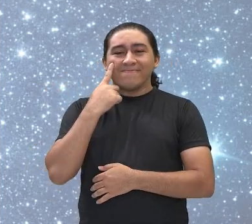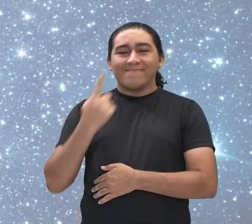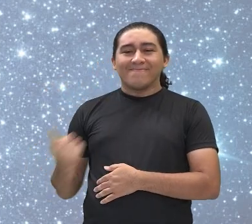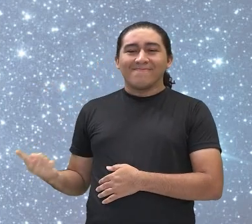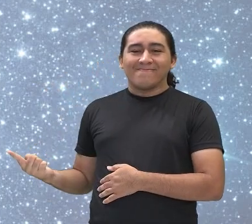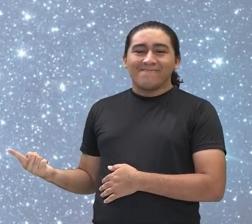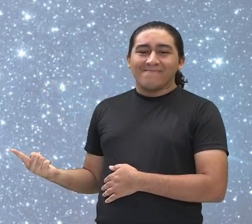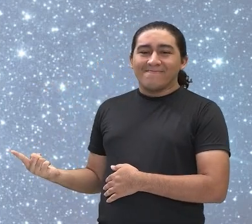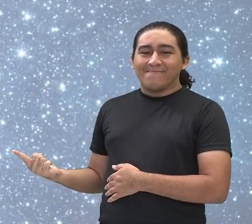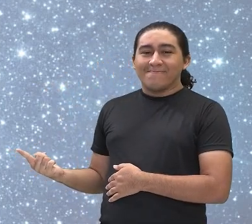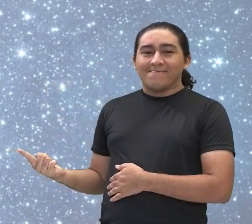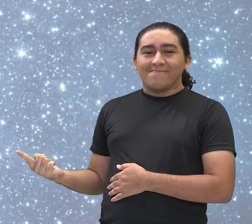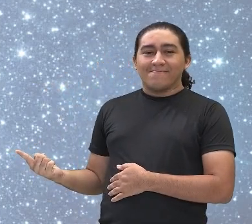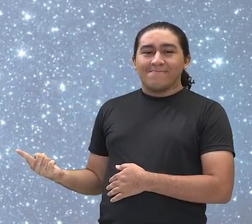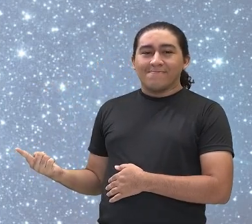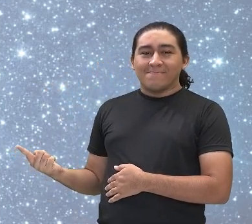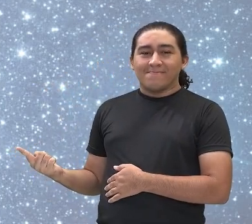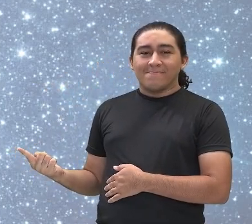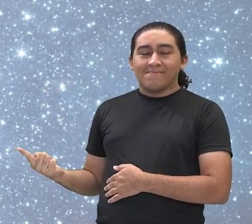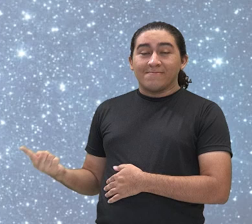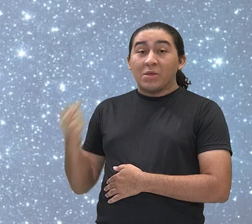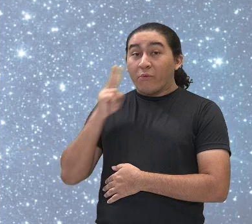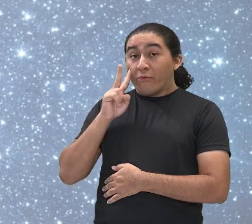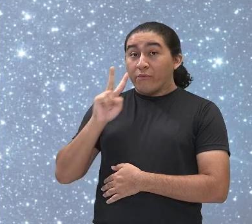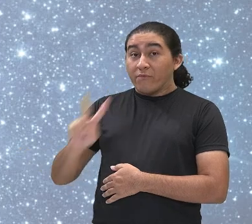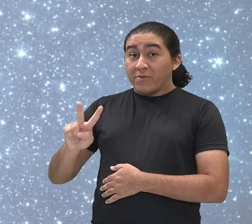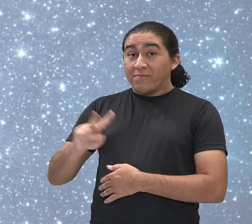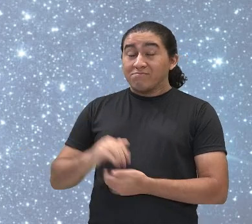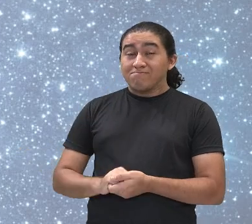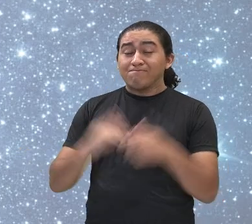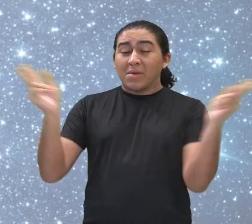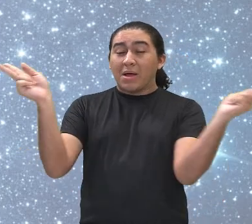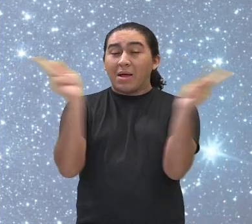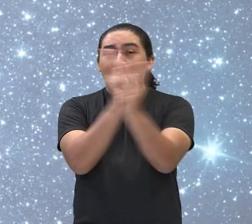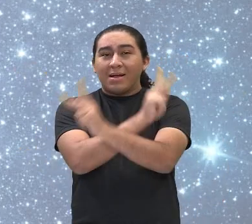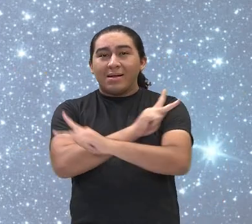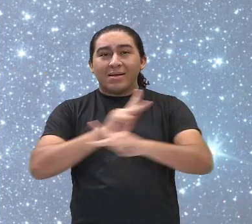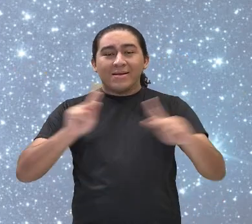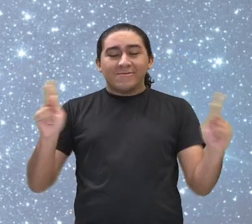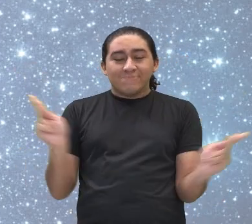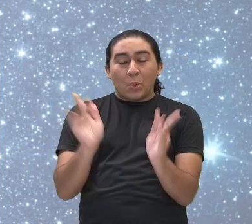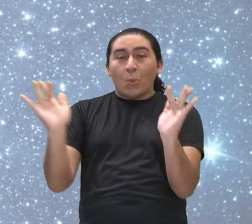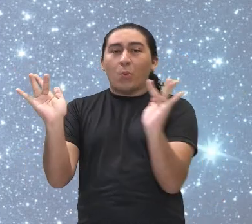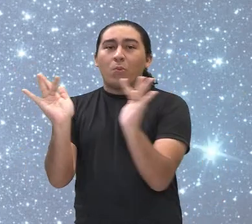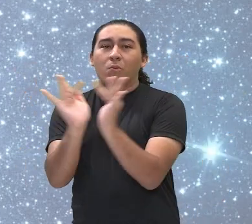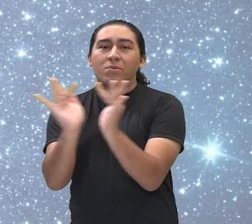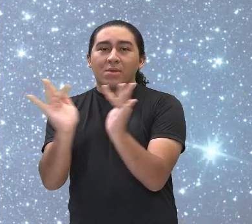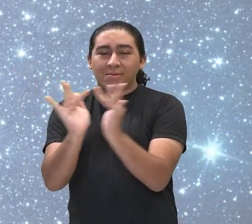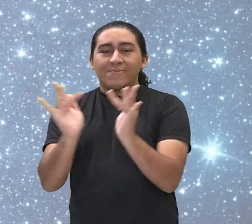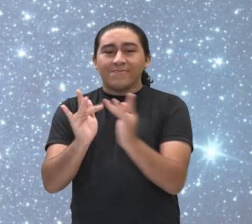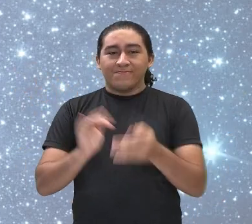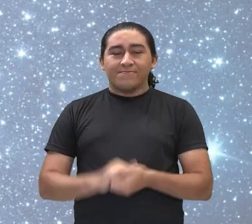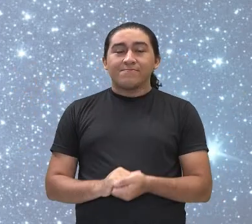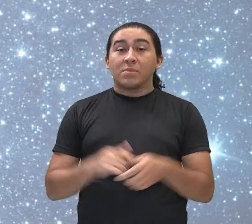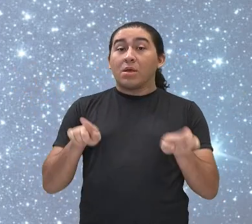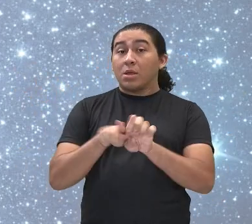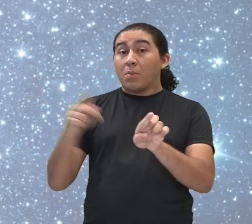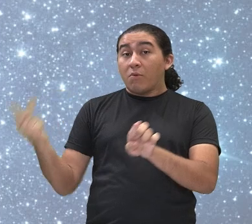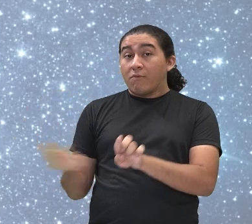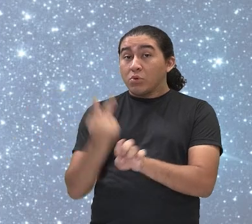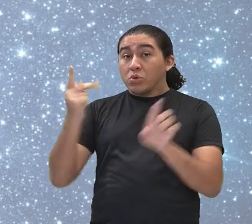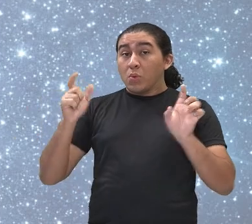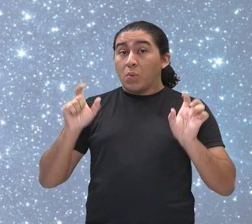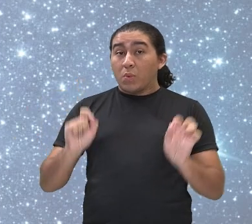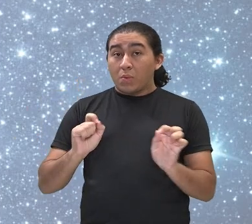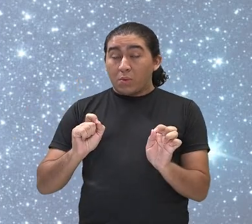Exatamente. Olha só, essa paz, essa conexão e, claro, valorizando